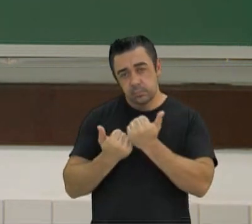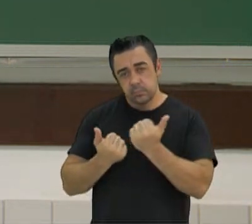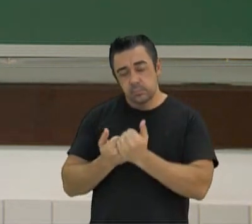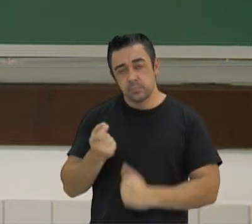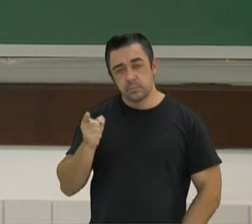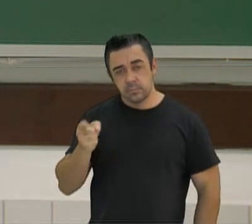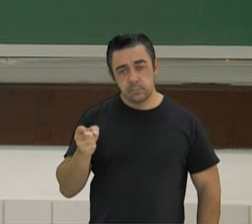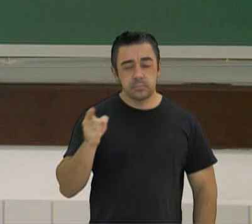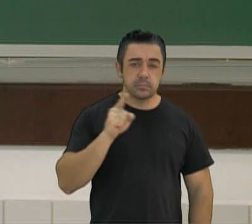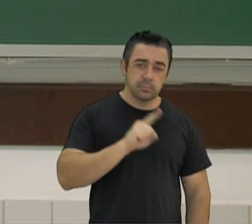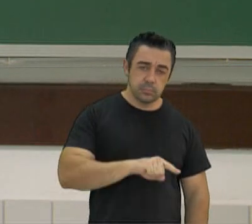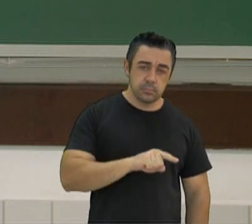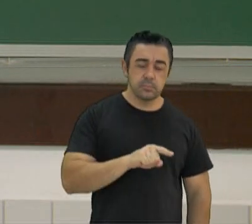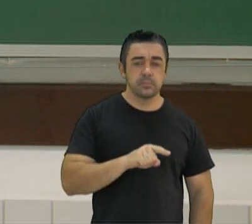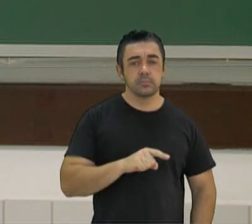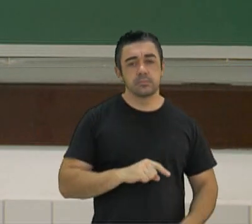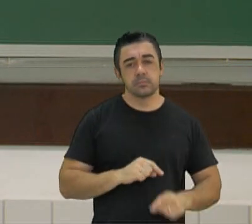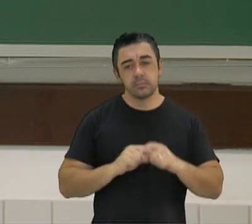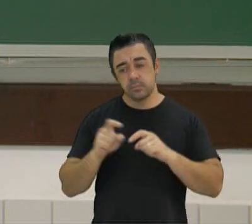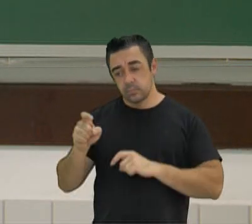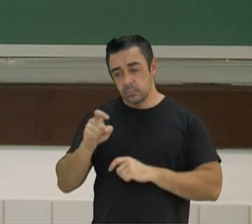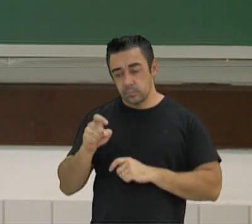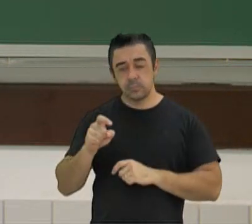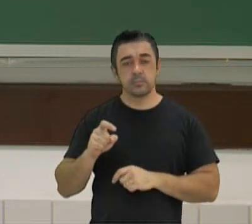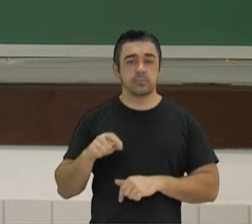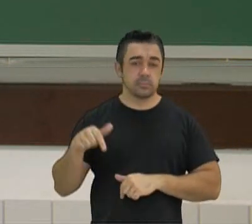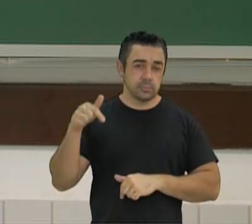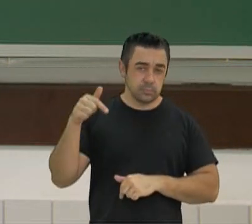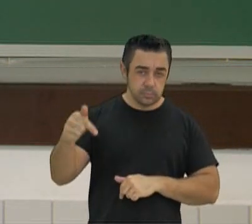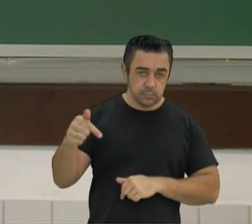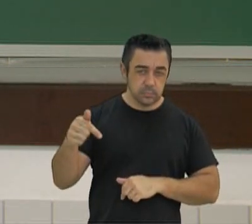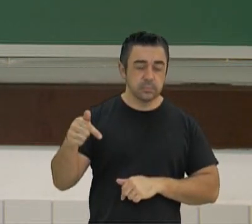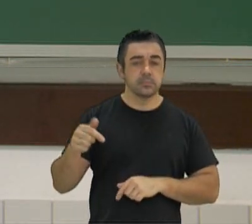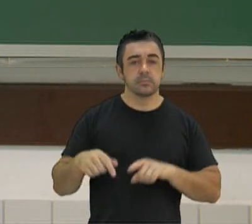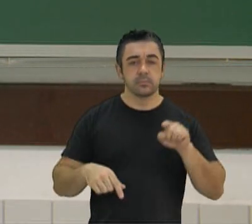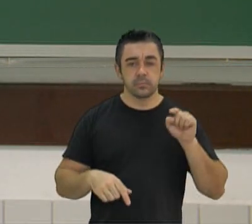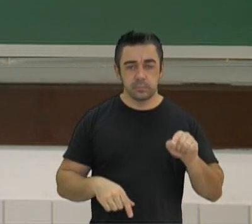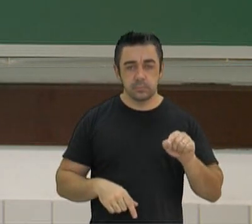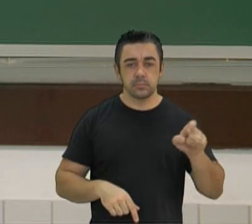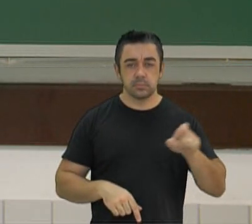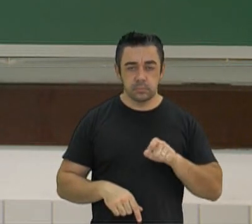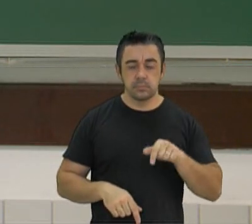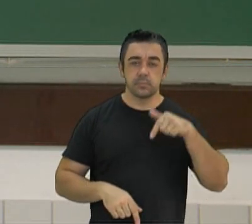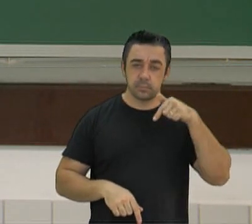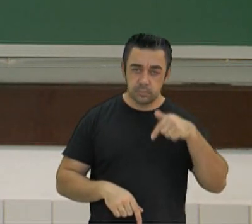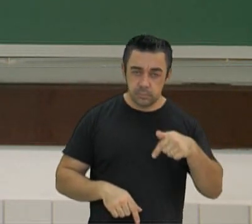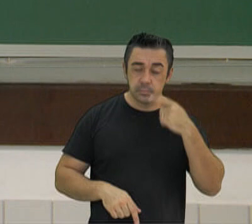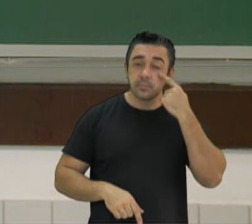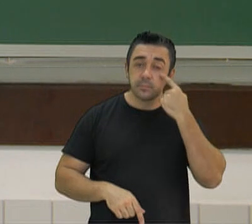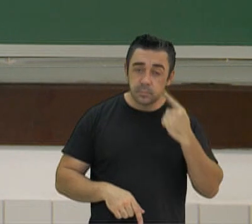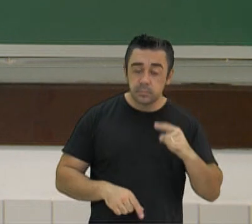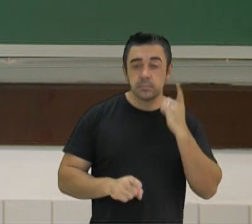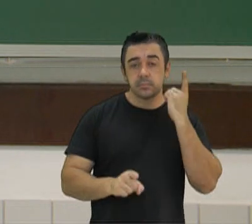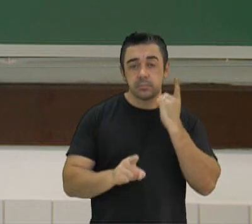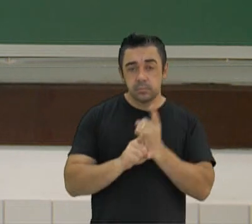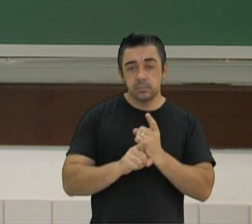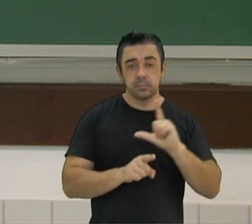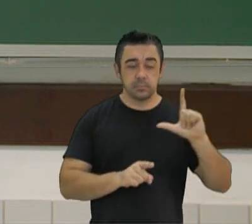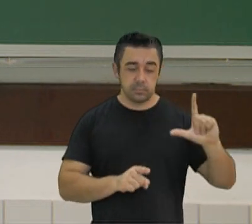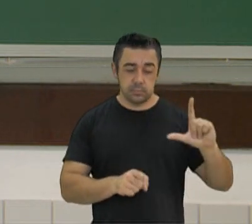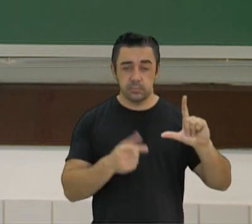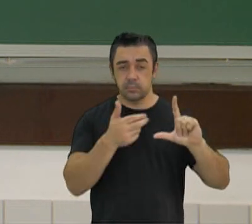valor, tá? Então, eu vou substituir o x das duas funções encontradas anteriormente pela quantidade de pessoas. Nesse caso,